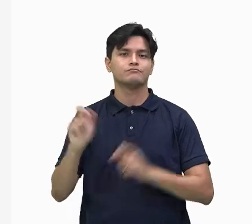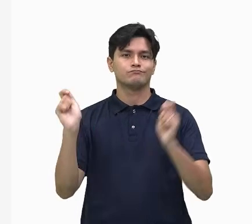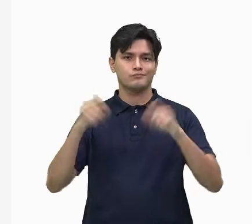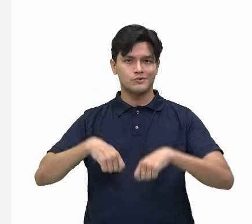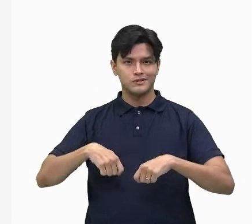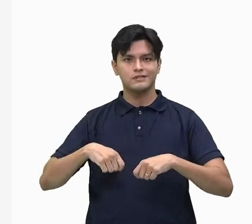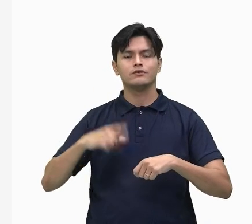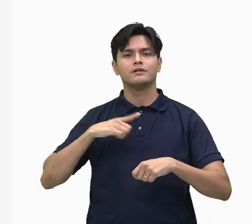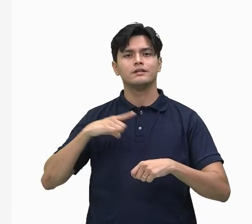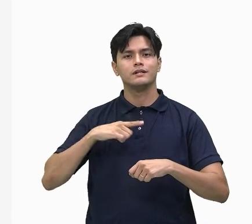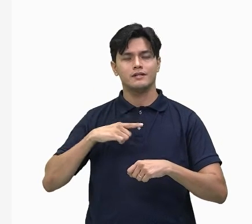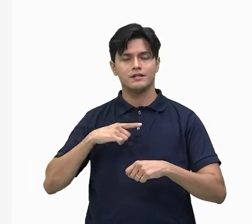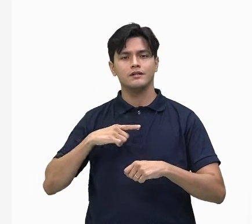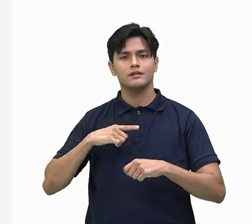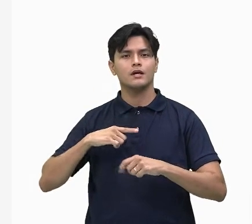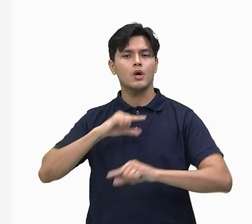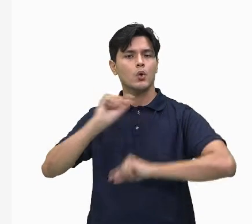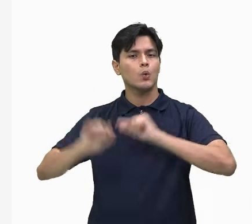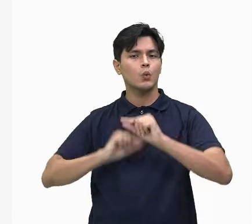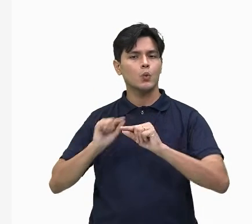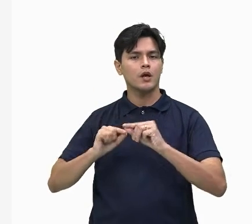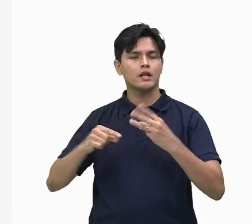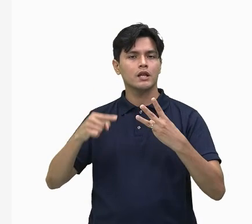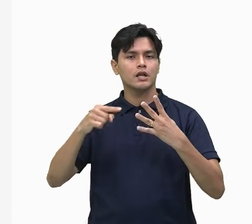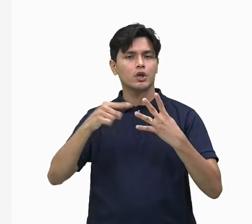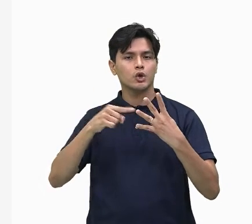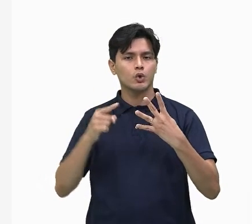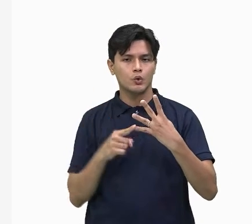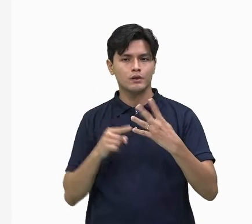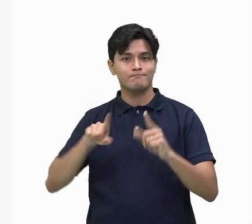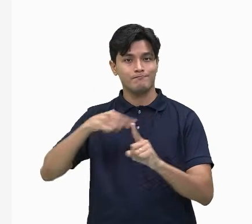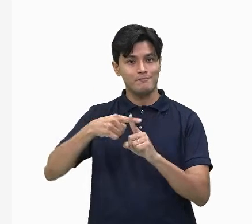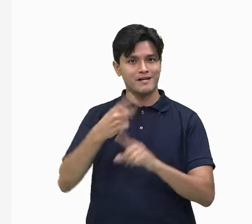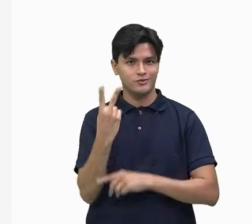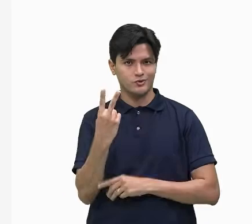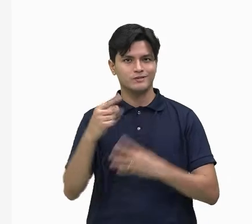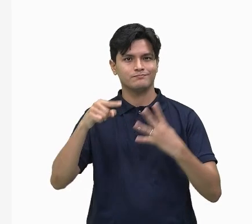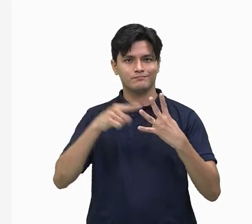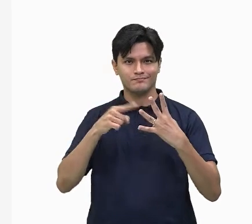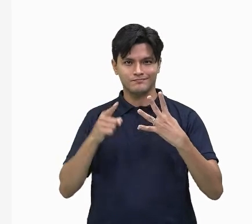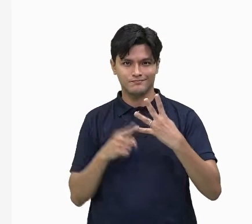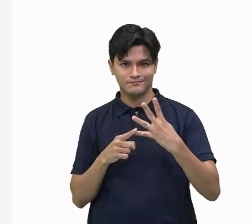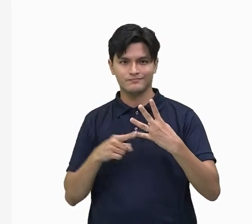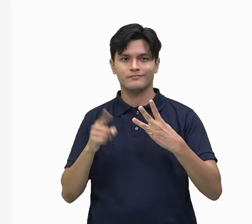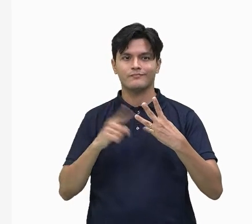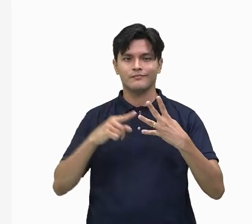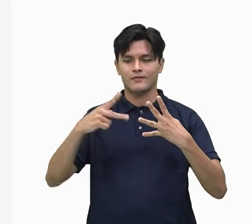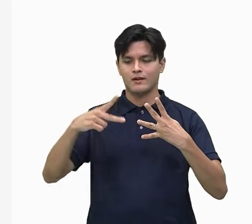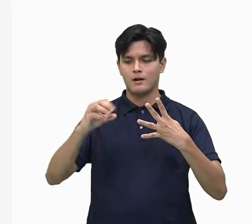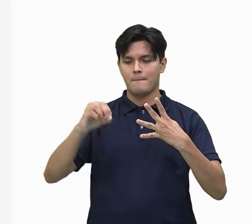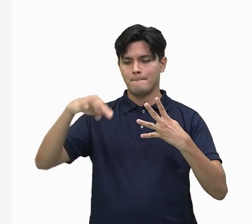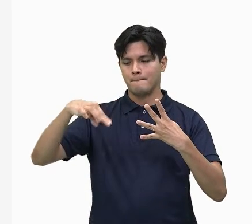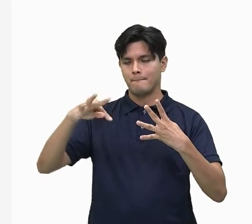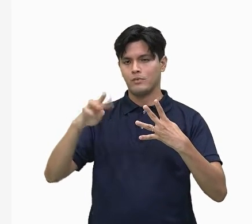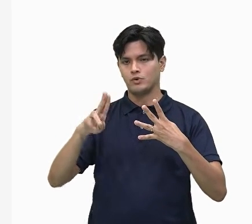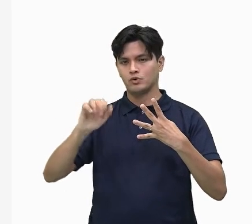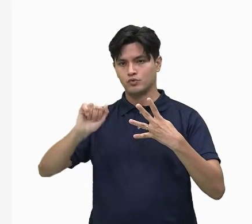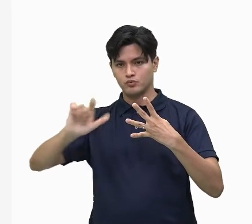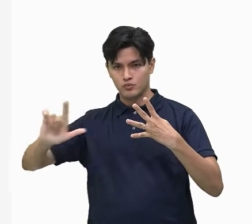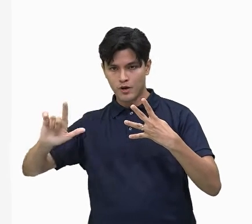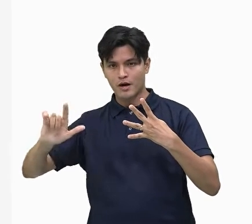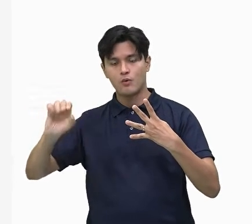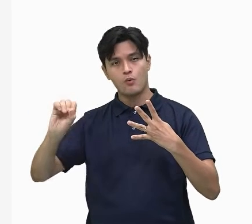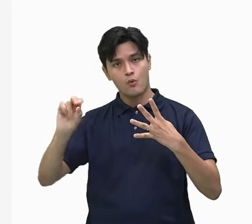de luz em dois tipos. Uma que eu chamo de pontual ou